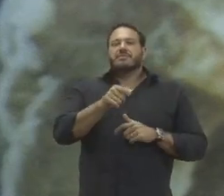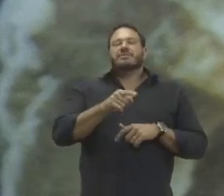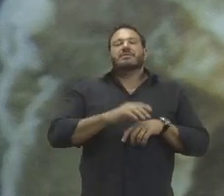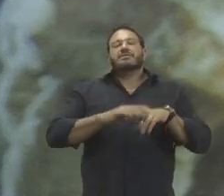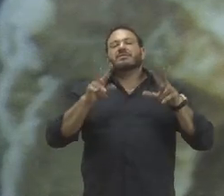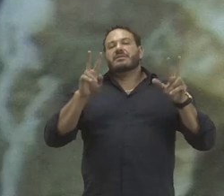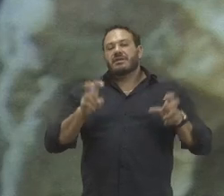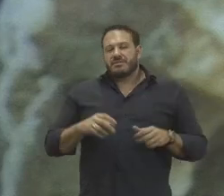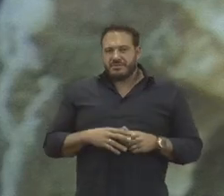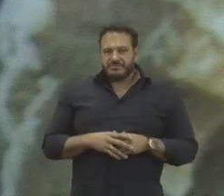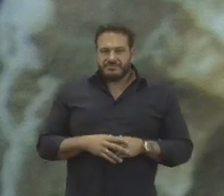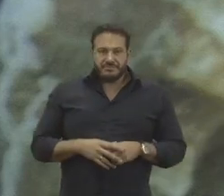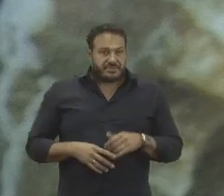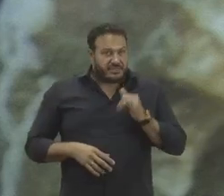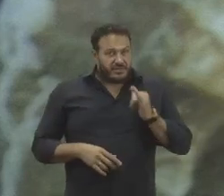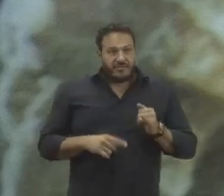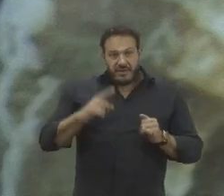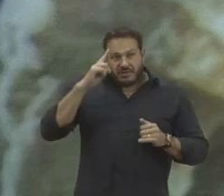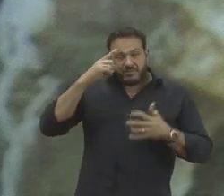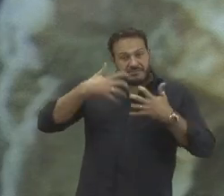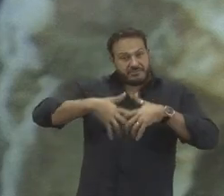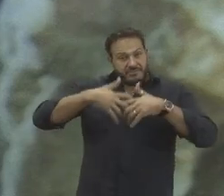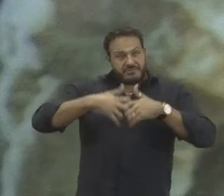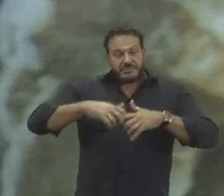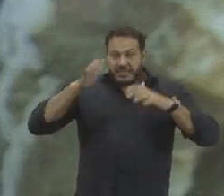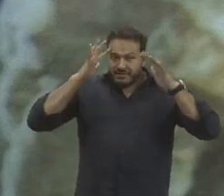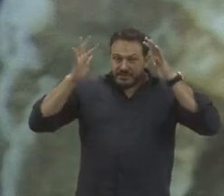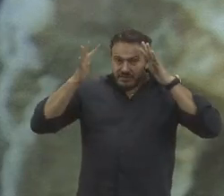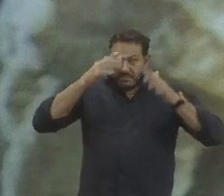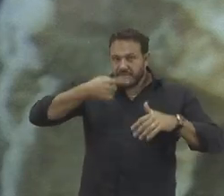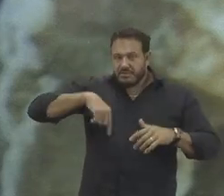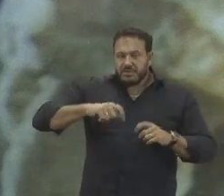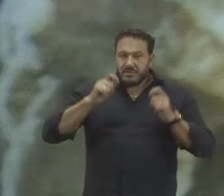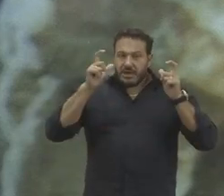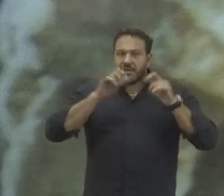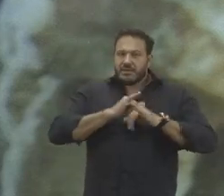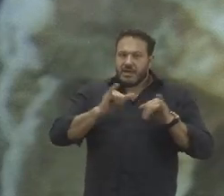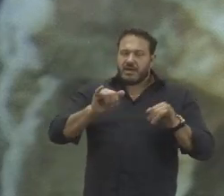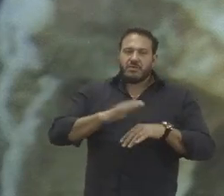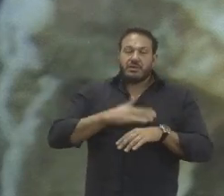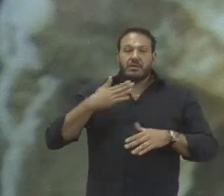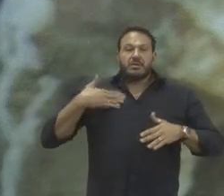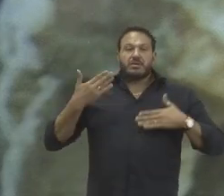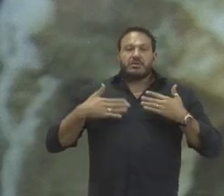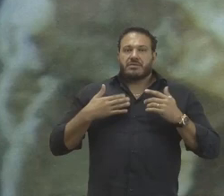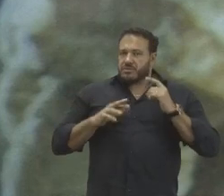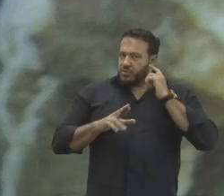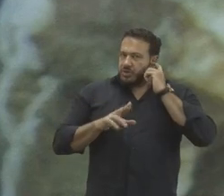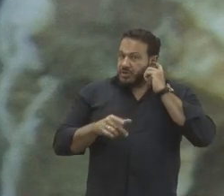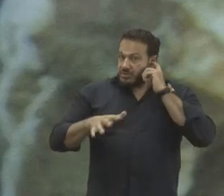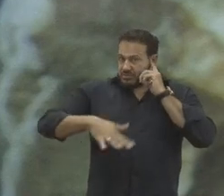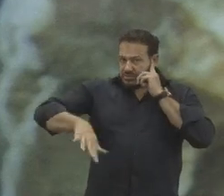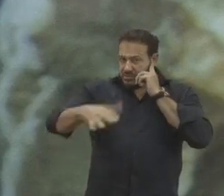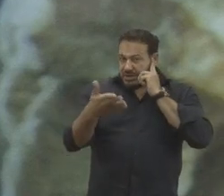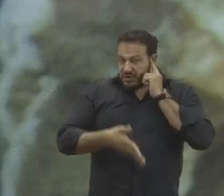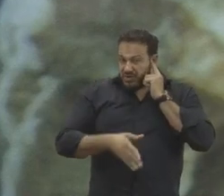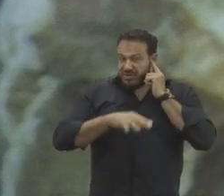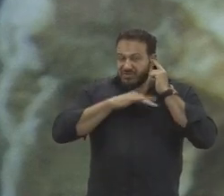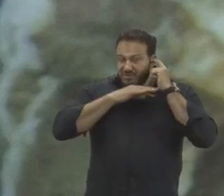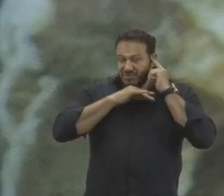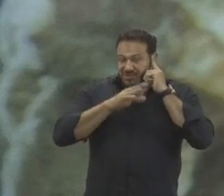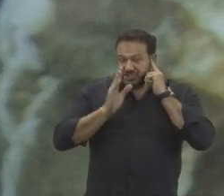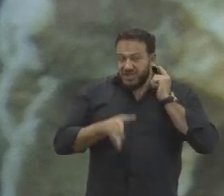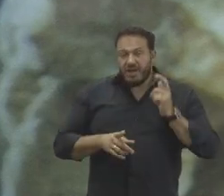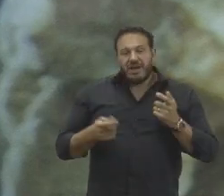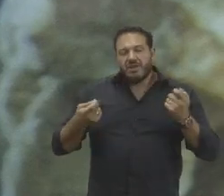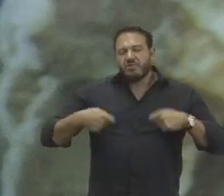né E aí eu faço essa reflexão que a gente tem que alertar sem apavorar também acho assim o o cenário já é ruim o suficiente